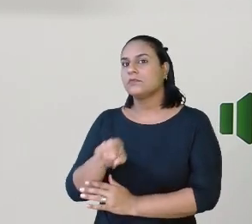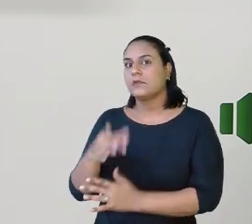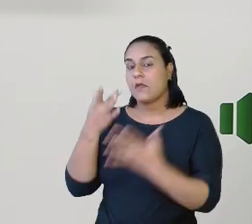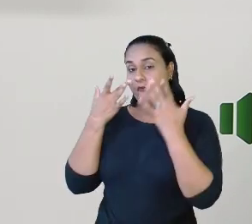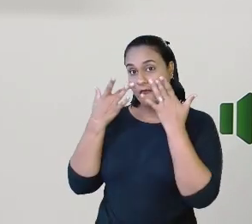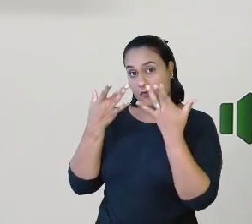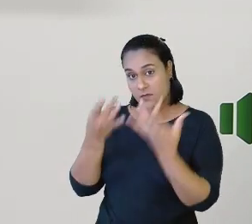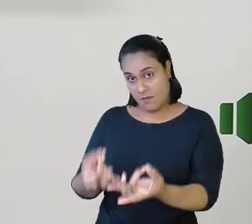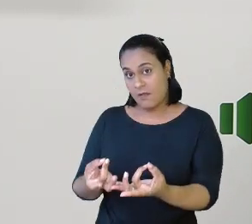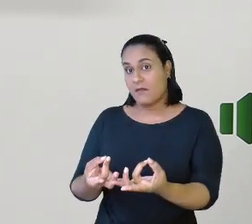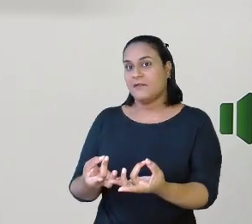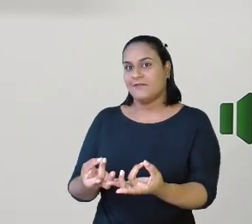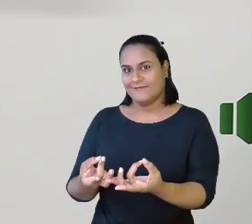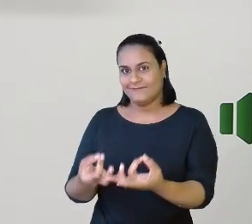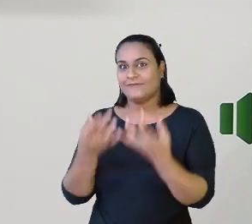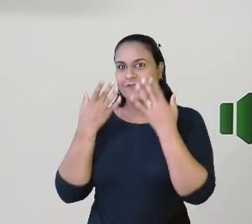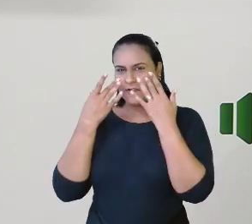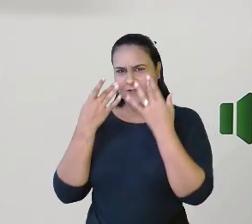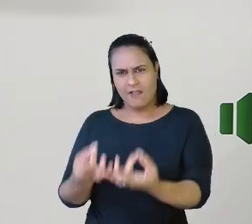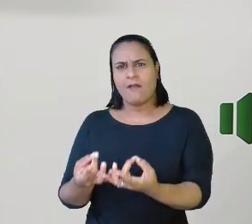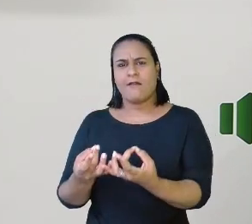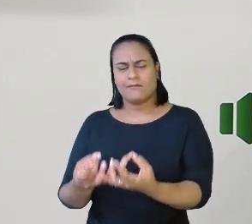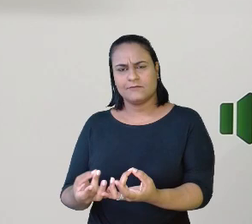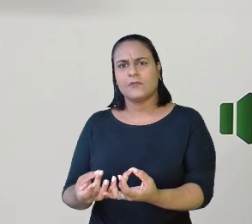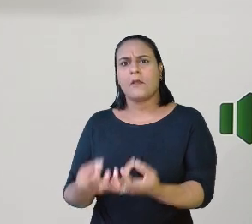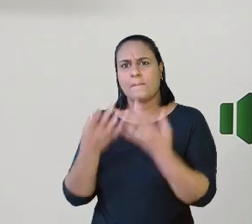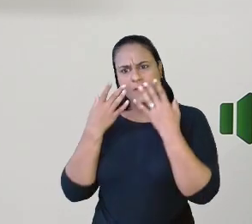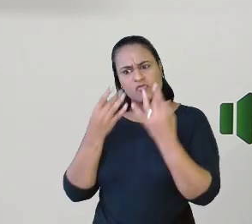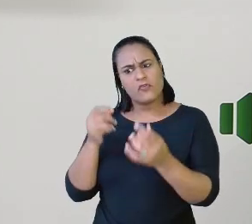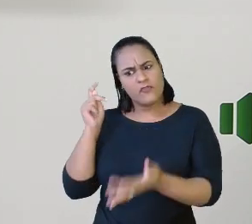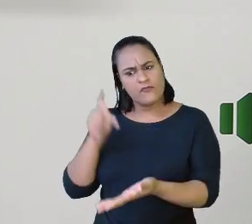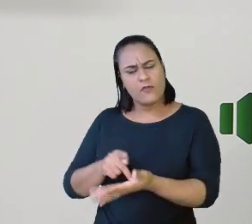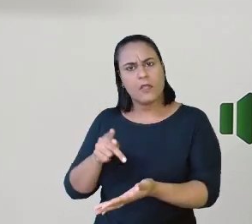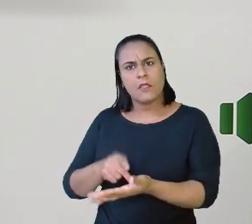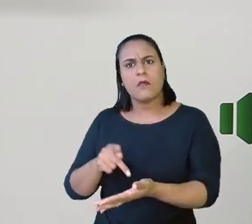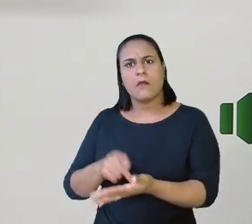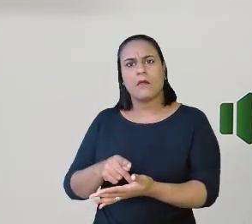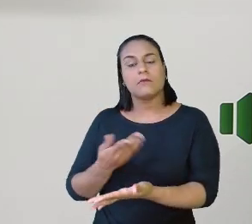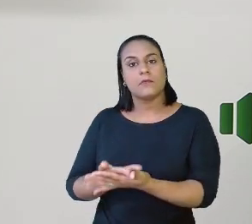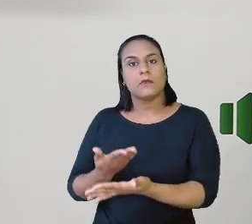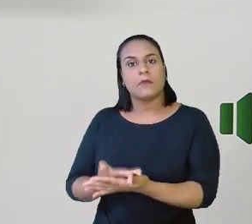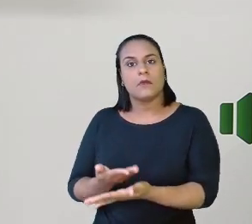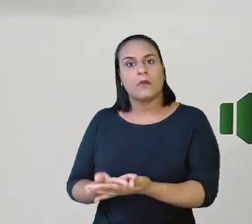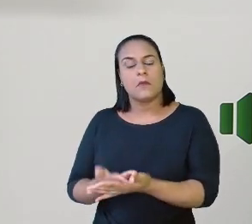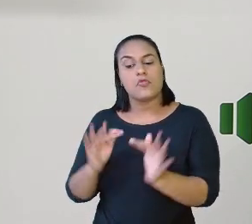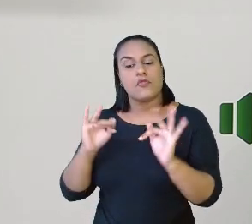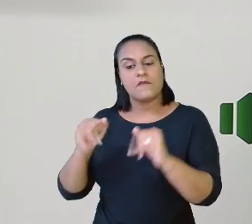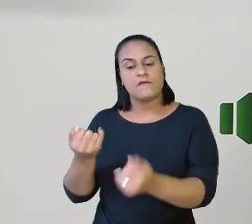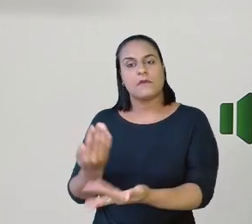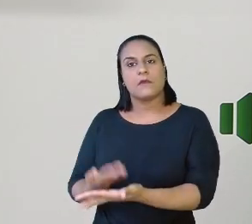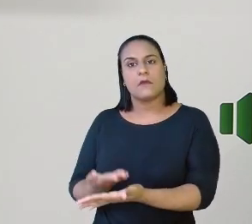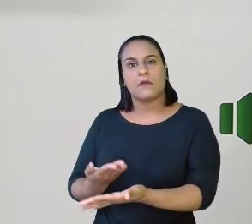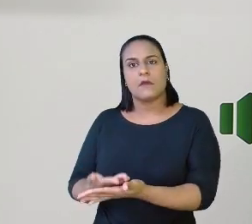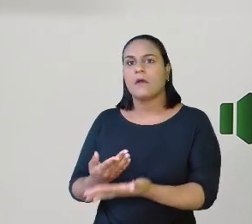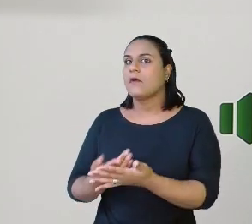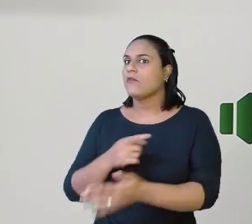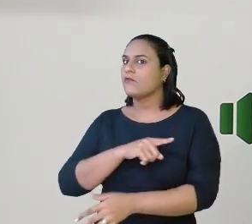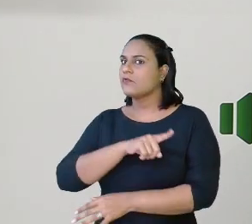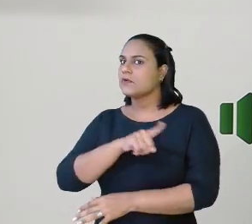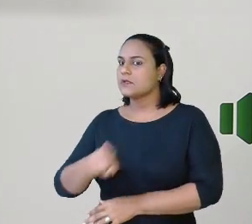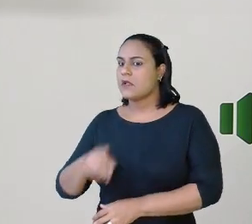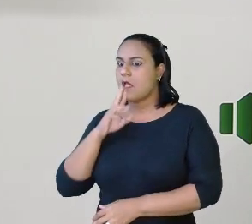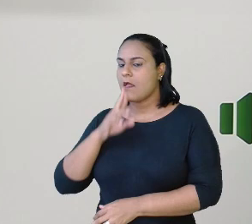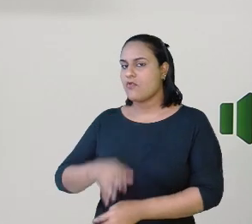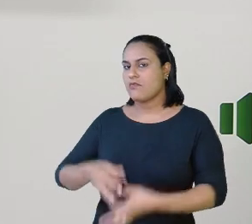fique ligadinho aí, ligadinha, prestando atenção em tudo, para que no final da aula vocês